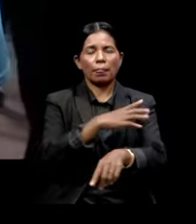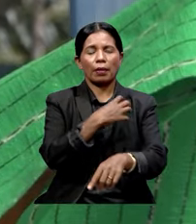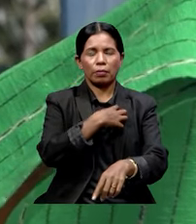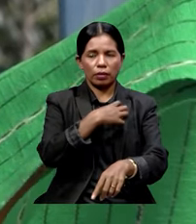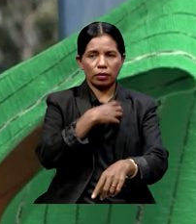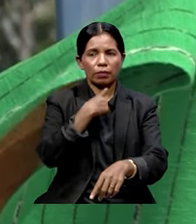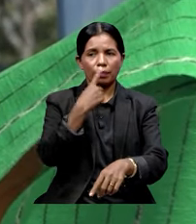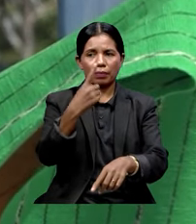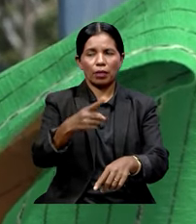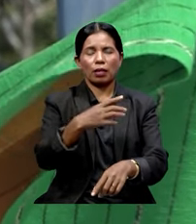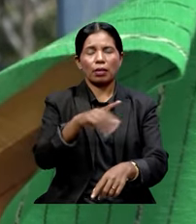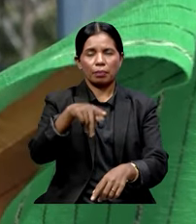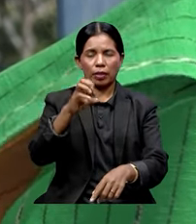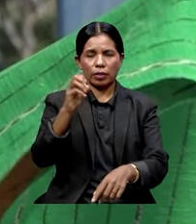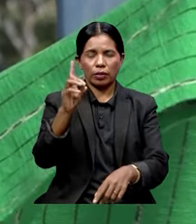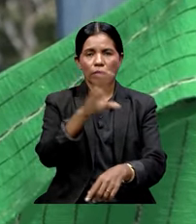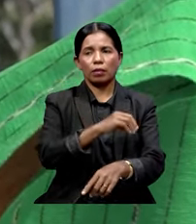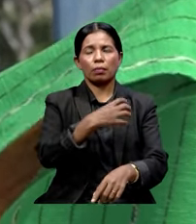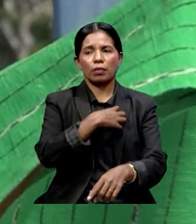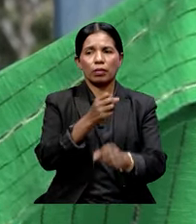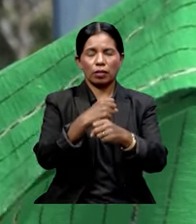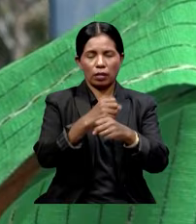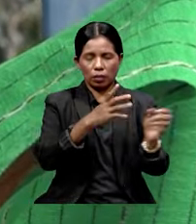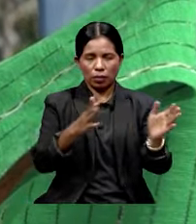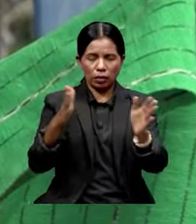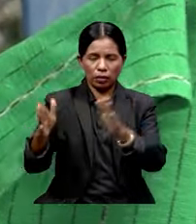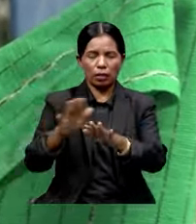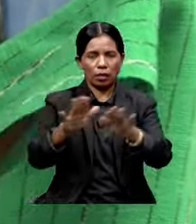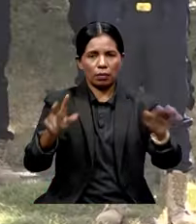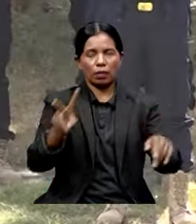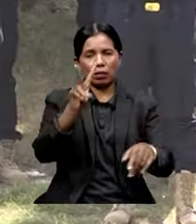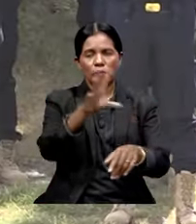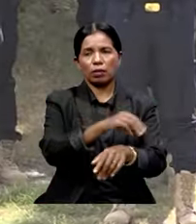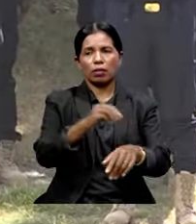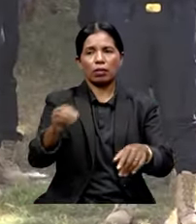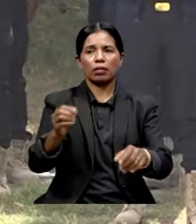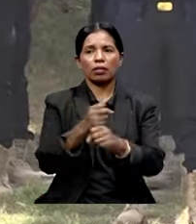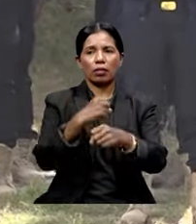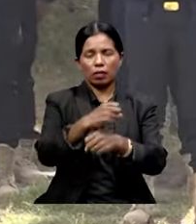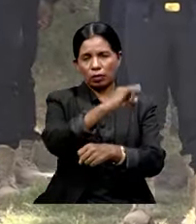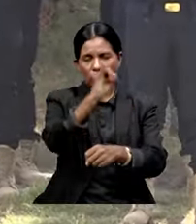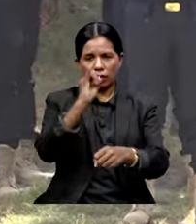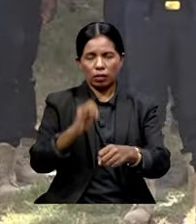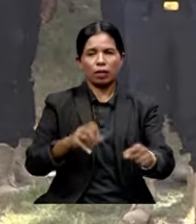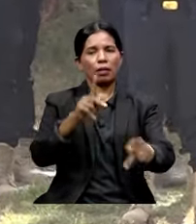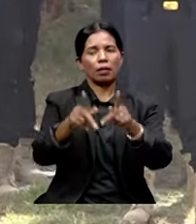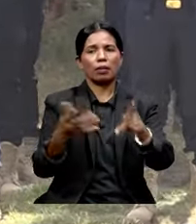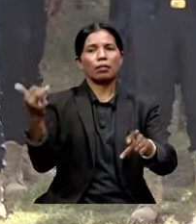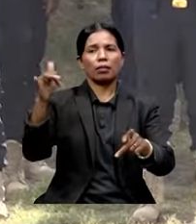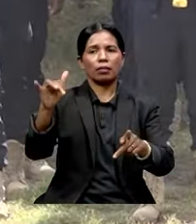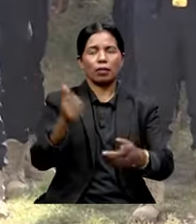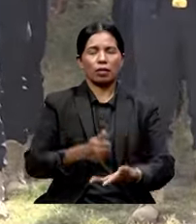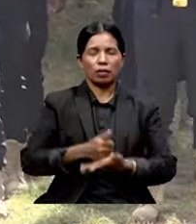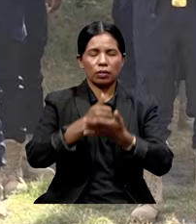Penteli, comissário Pedro Belo Hateten, Penteli halou na processo ba minoridade na Indrua, né? Não sei halou identificação ba ema sira nebe